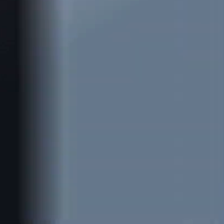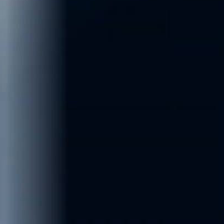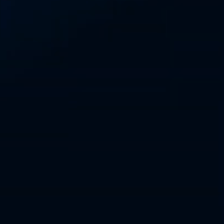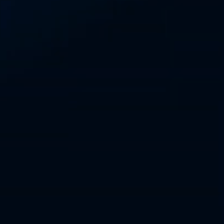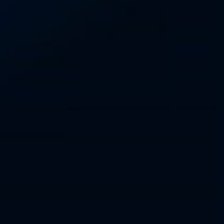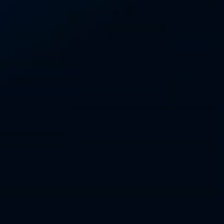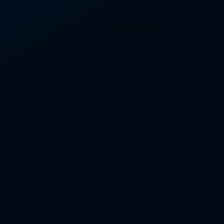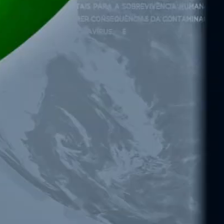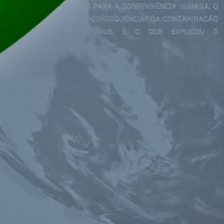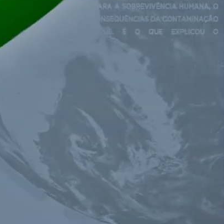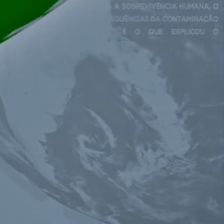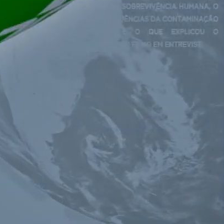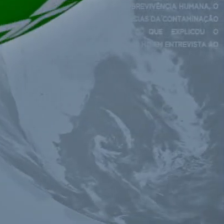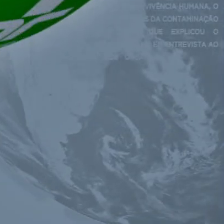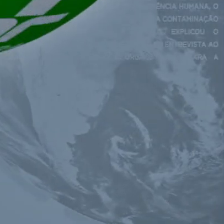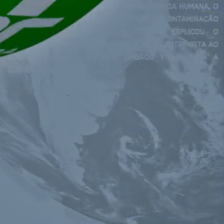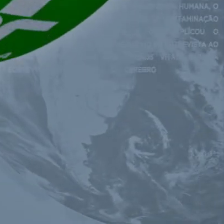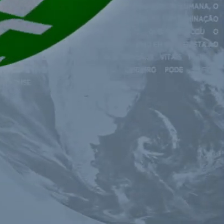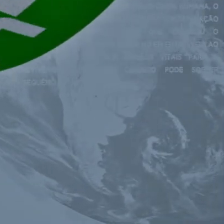e